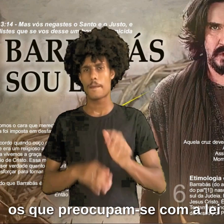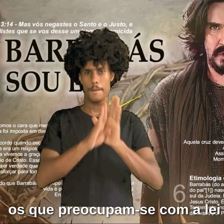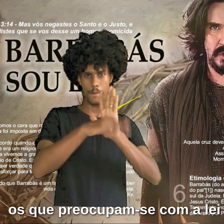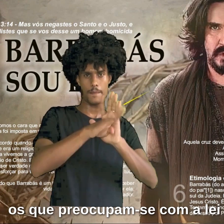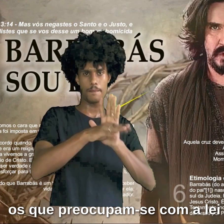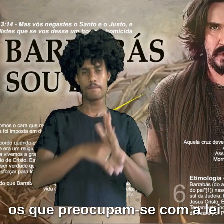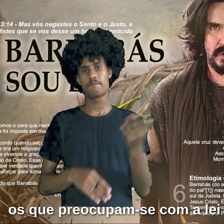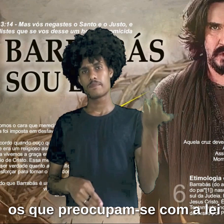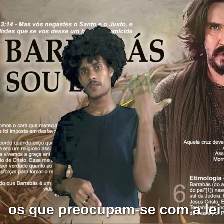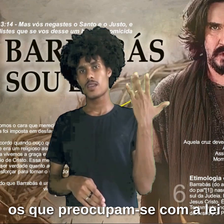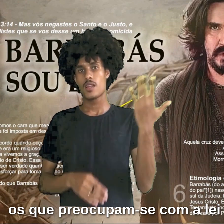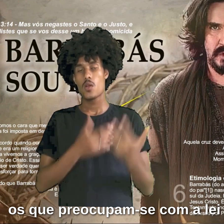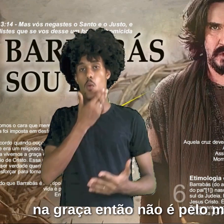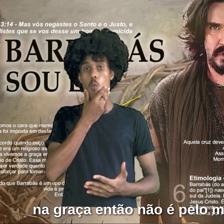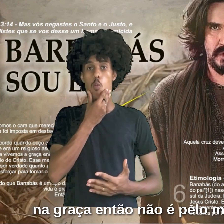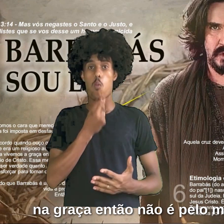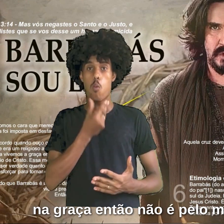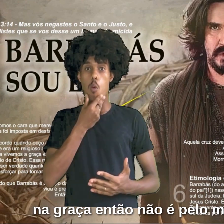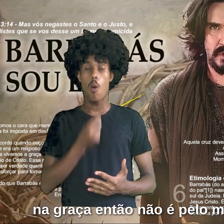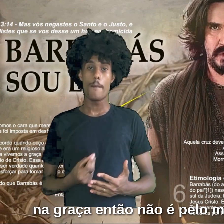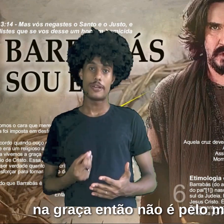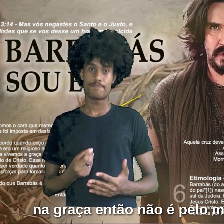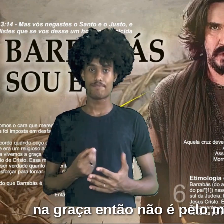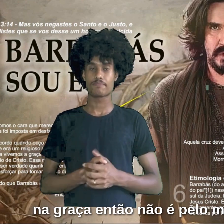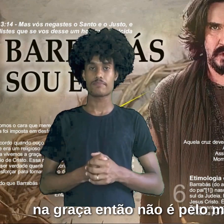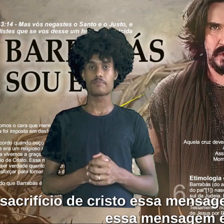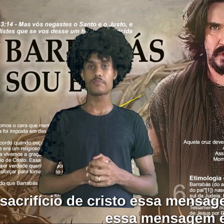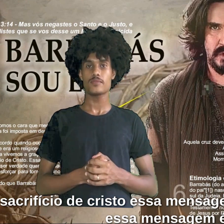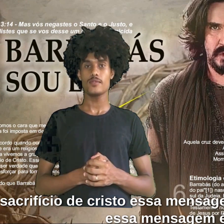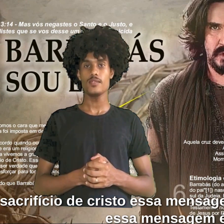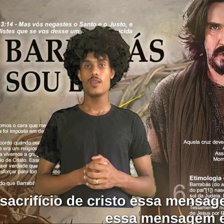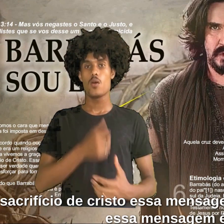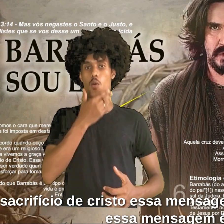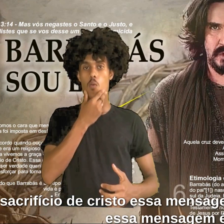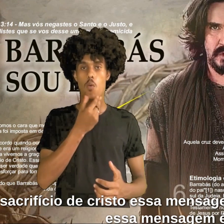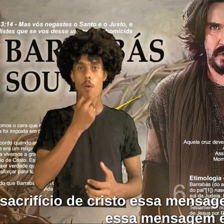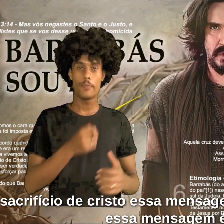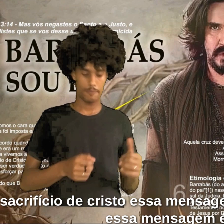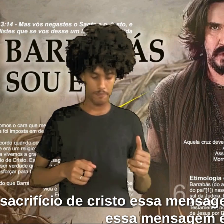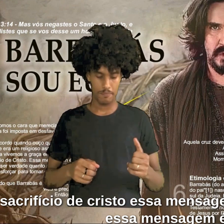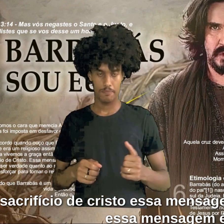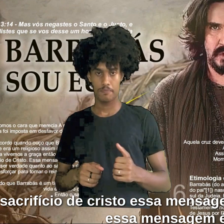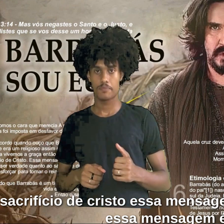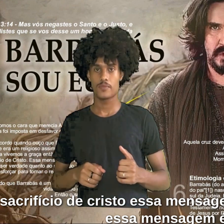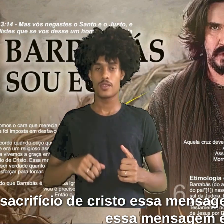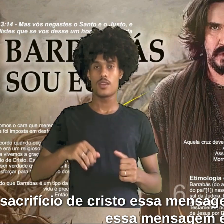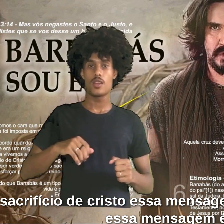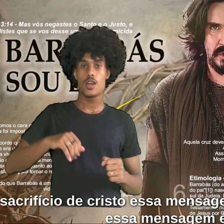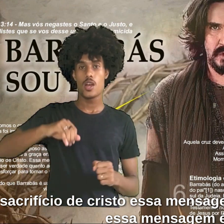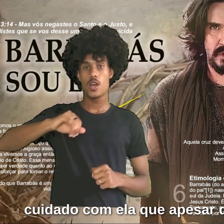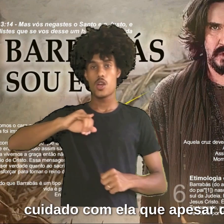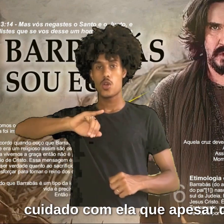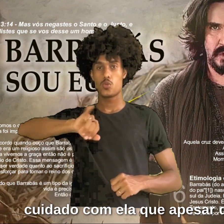preocupam-se com a lei, pois agora nós vivemos na graça. Então não é pelo meu esforço, mas pelo sacrifício de Cristo. Essa mensagem, presta atenção, irmãos, essa